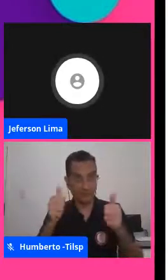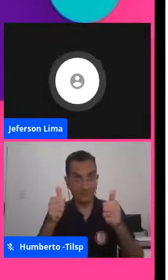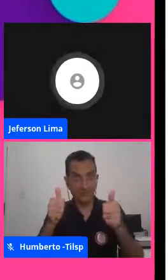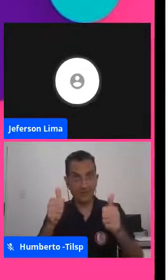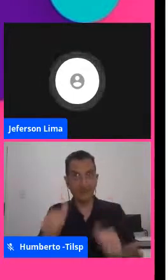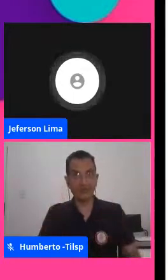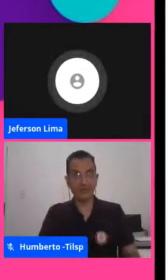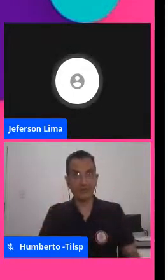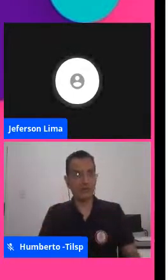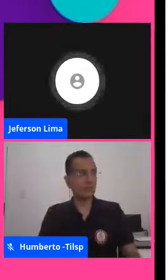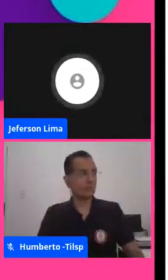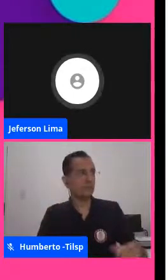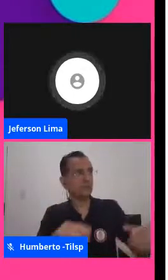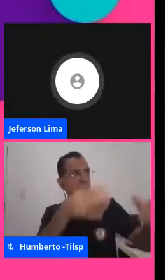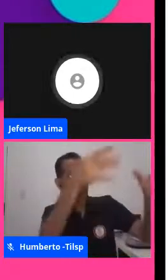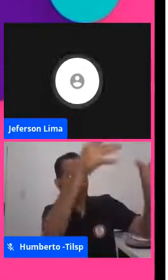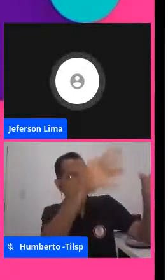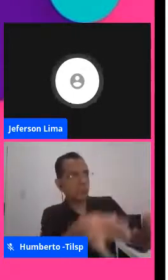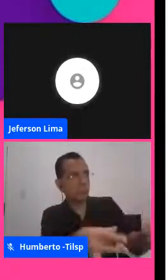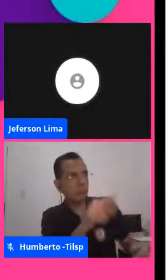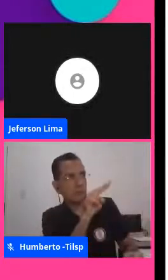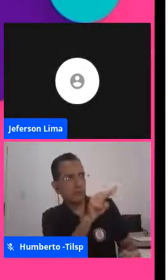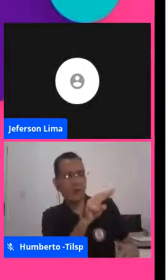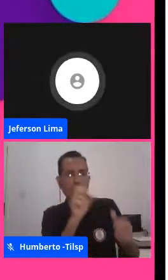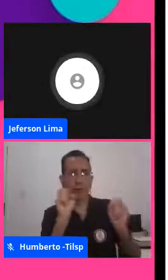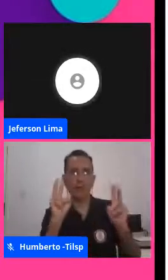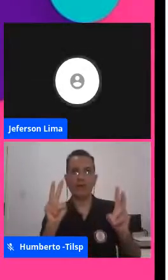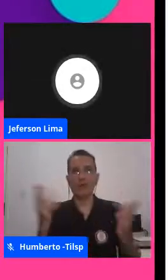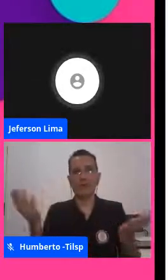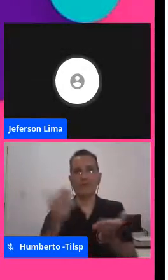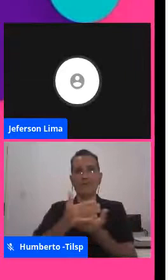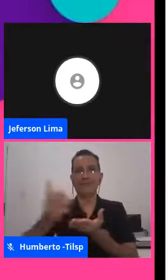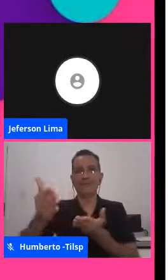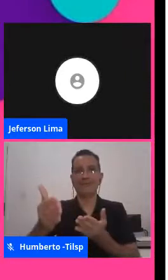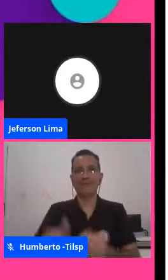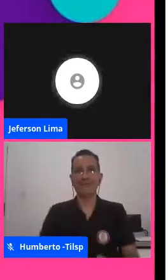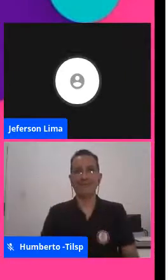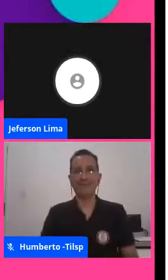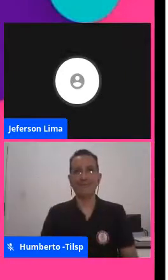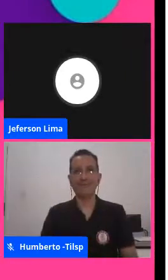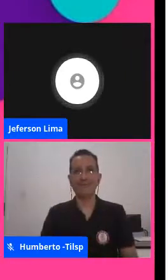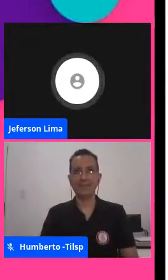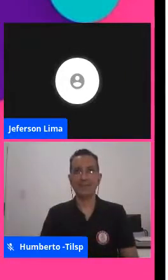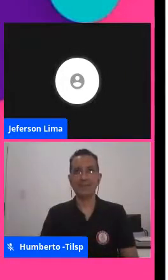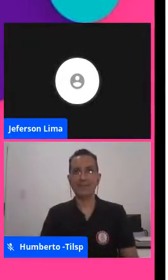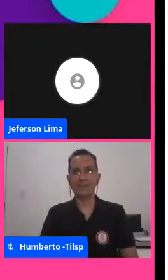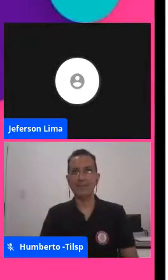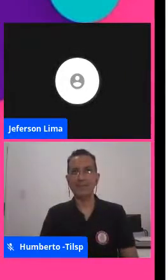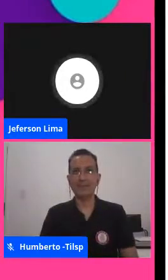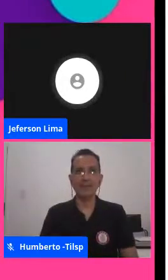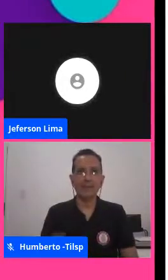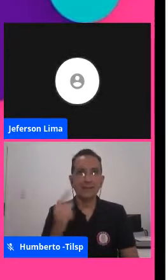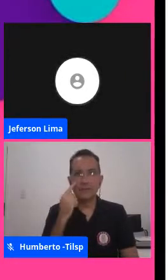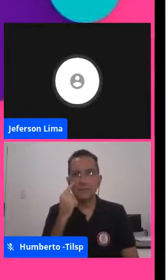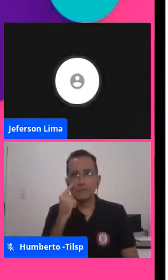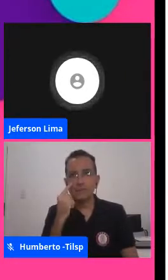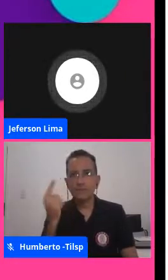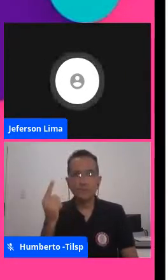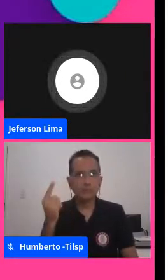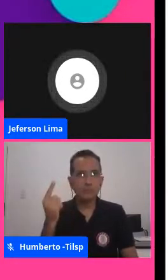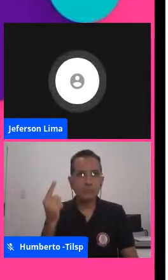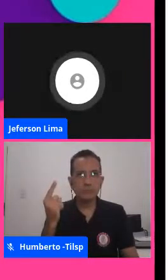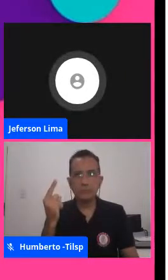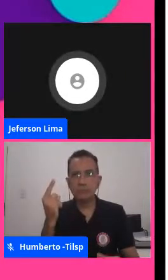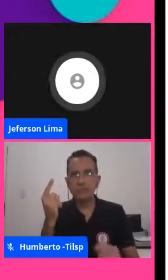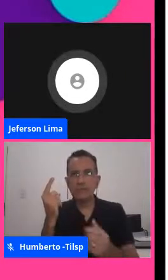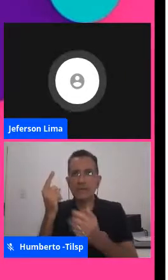tela, para mim está tudo ok. Eu acho que a gente pode começar. Estou vendo só que o nome do Include ali está em cima do meu rosto. Só que isso